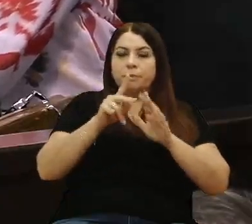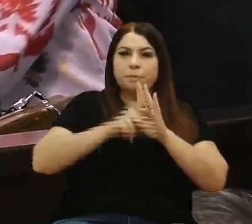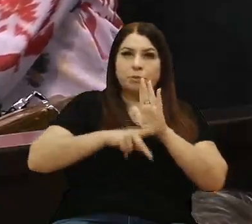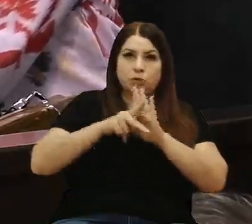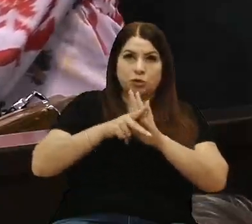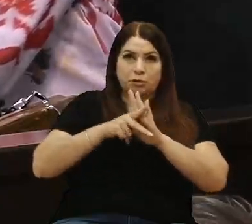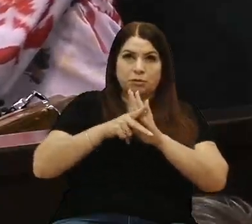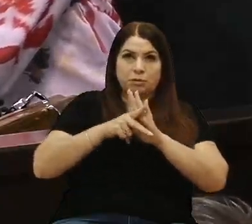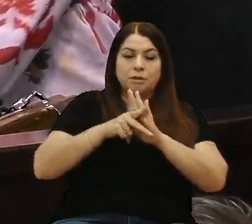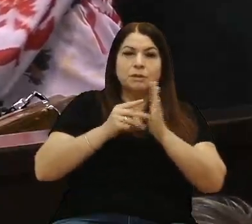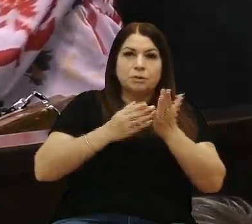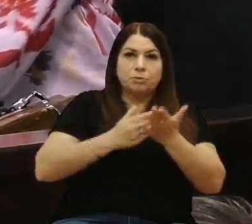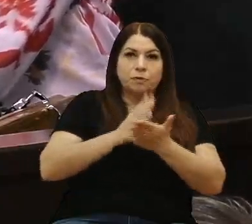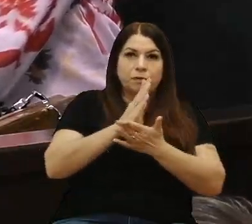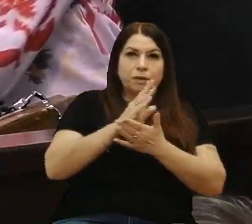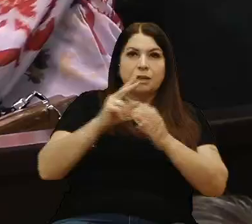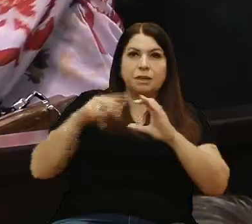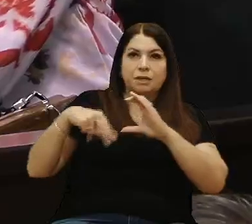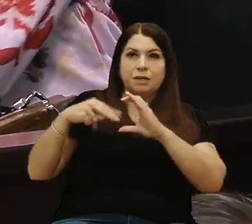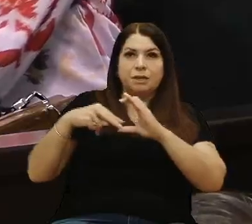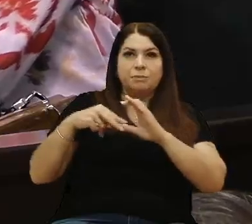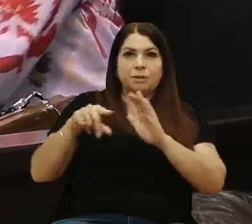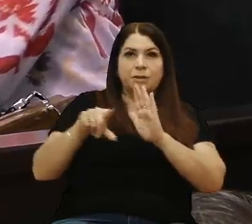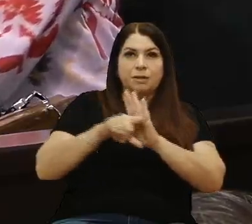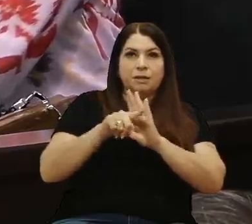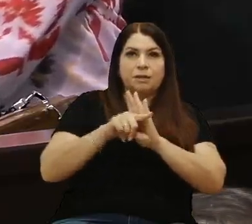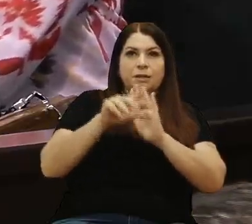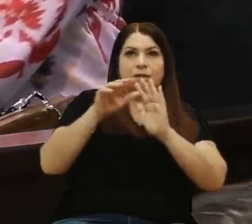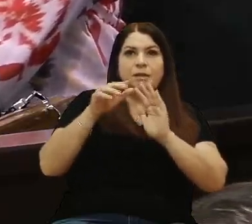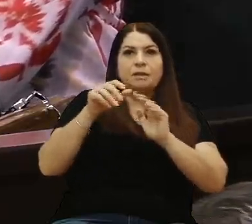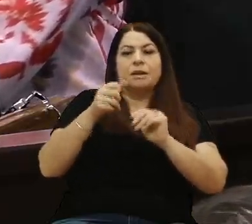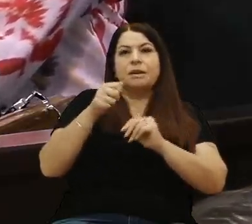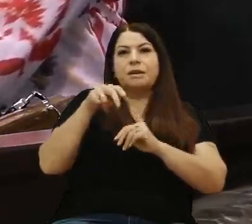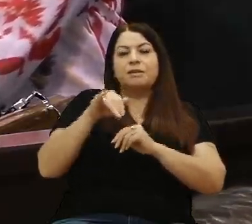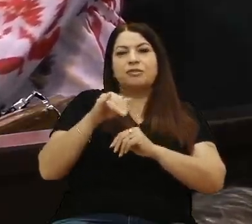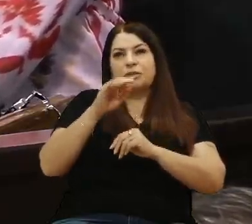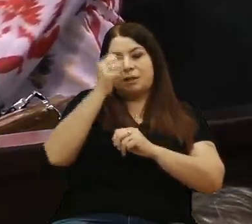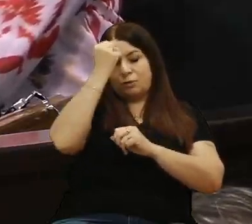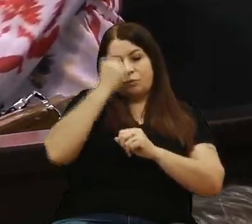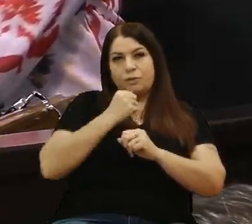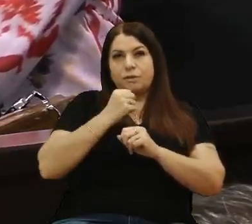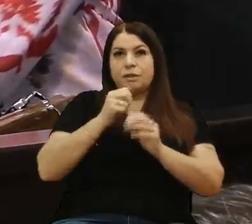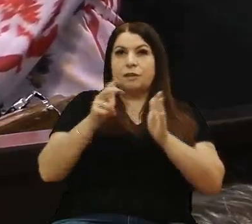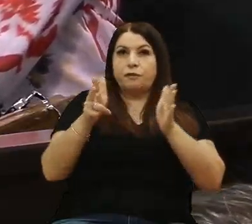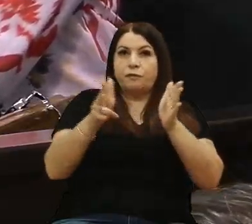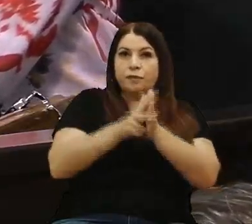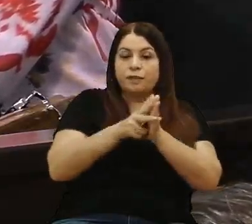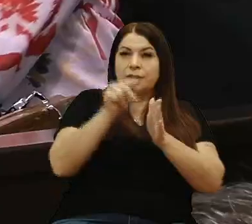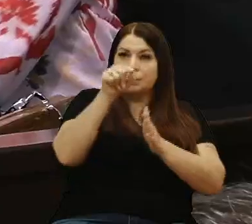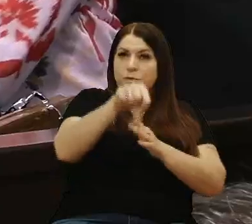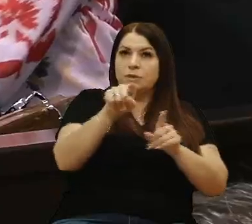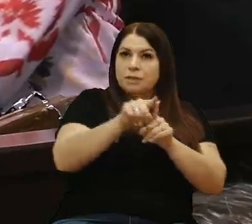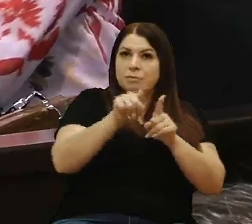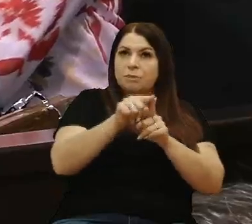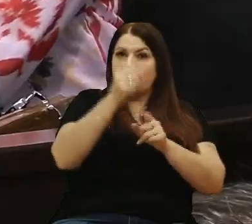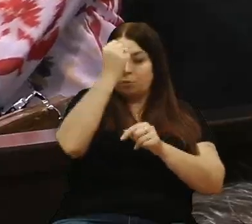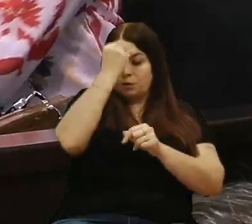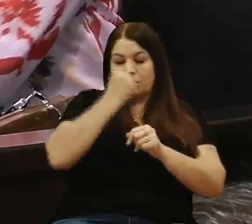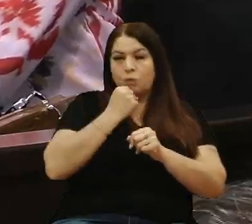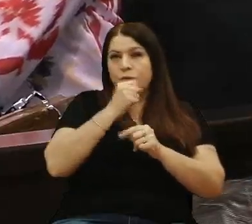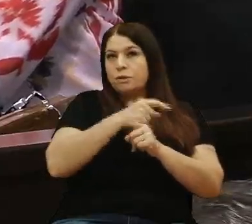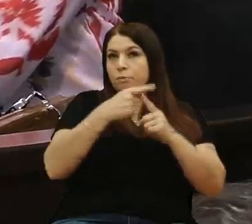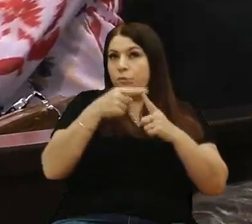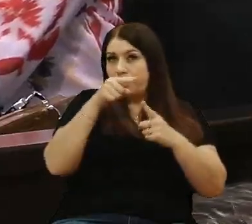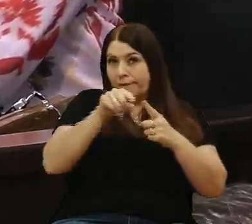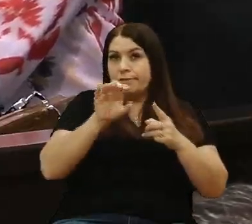projeto seja aprovado na Câmara da lei antiterrorista e que a facção seja declarada também como terrorismo. Porque